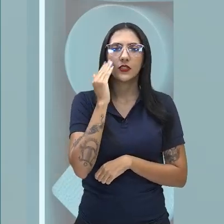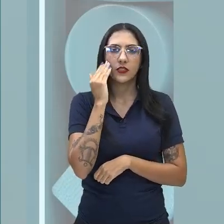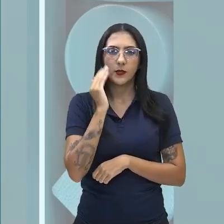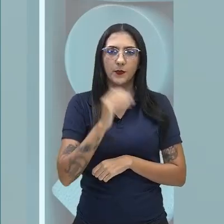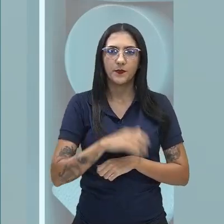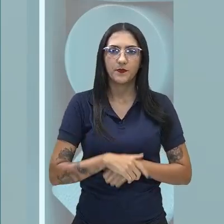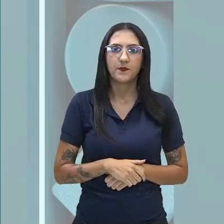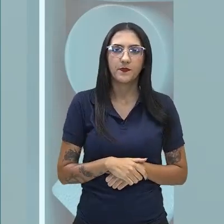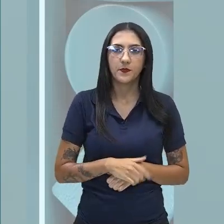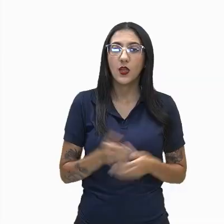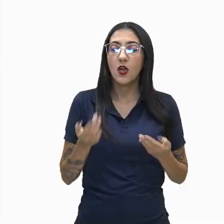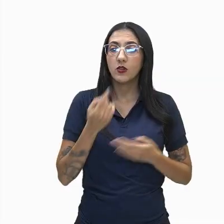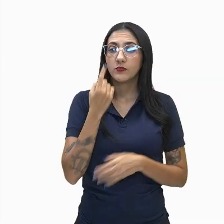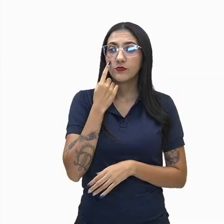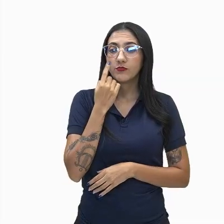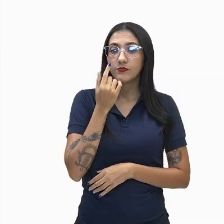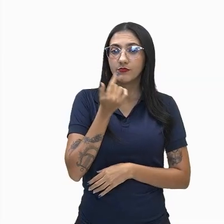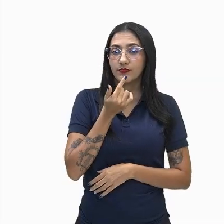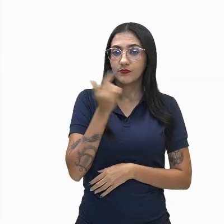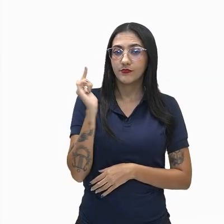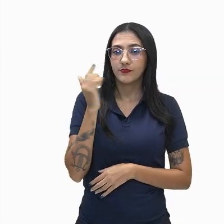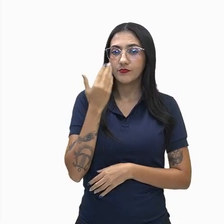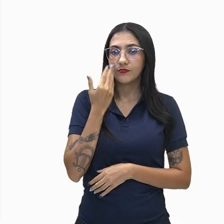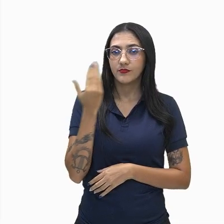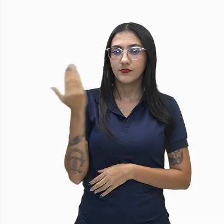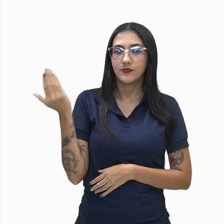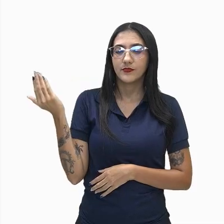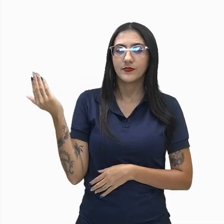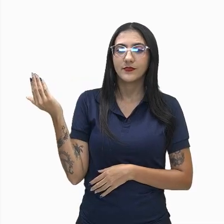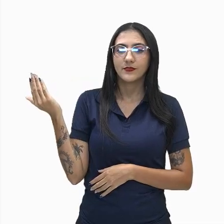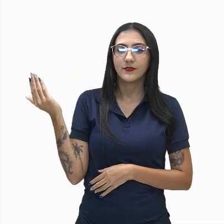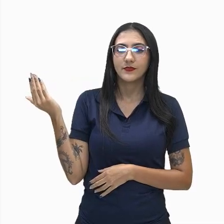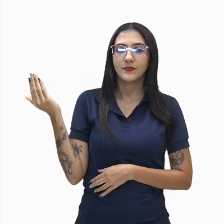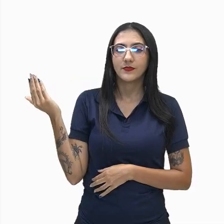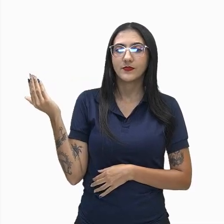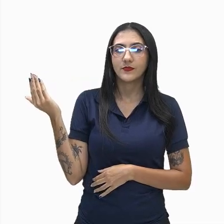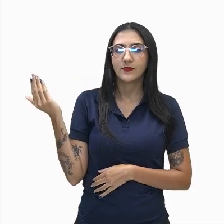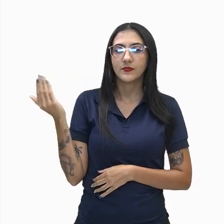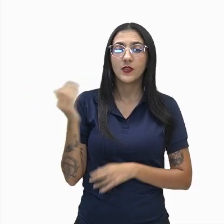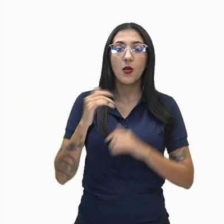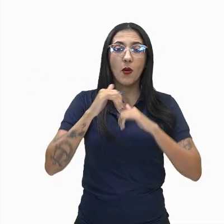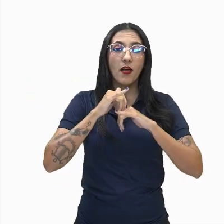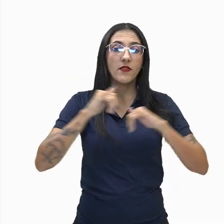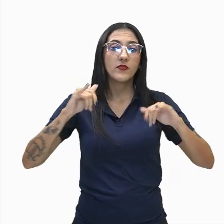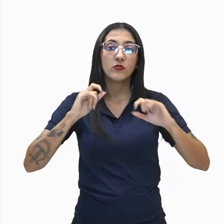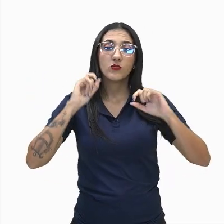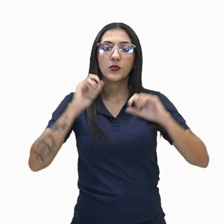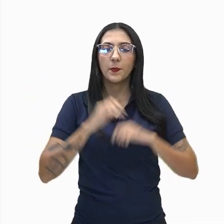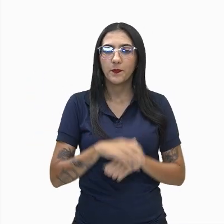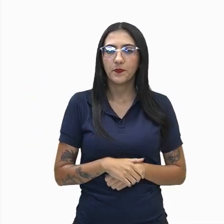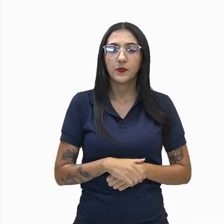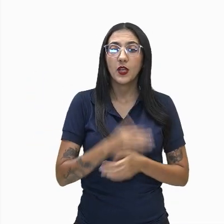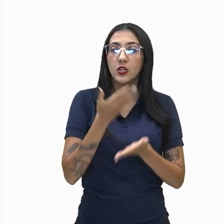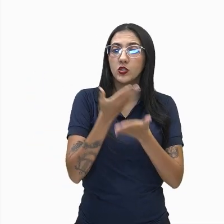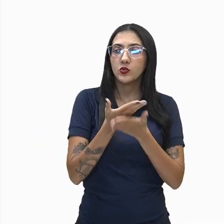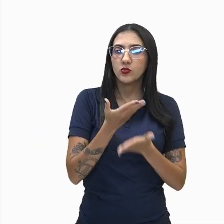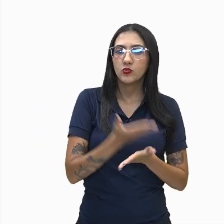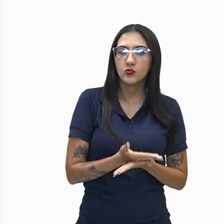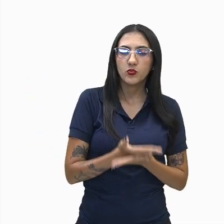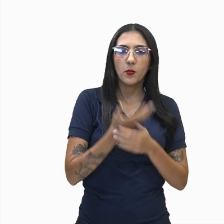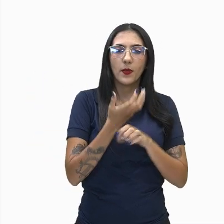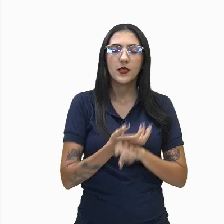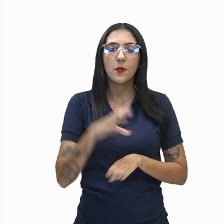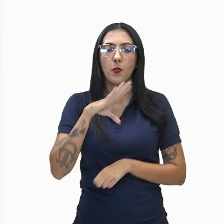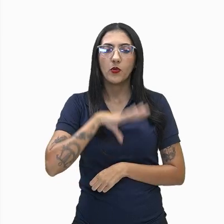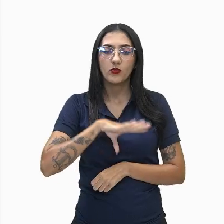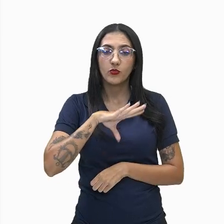um outro exemplo agora. Eu tenho aqui este aviso, a aula de língua portuguesa hoje